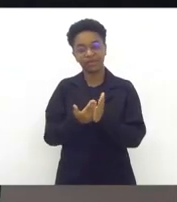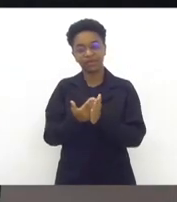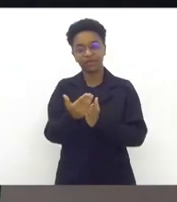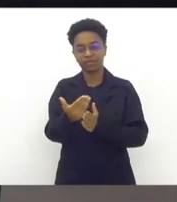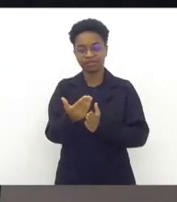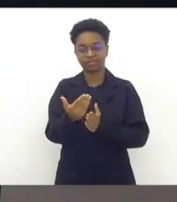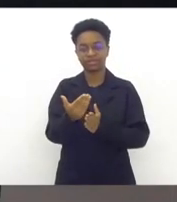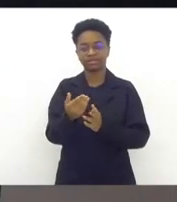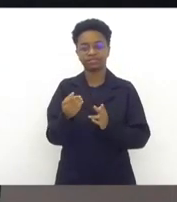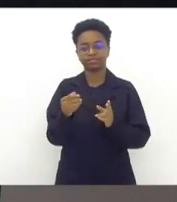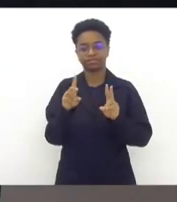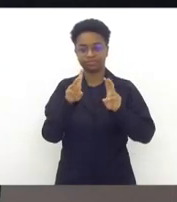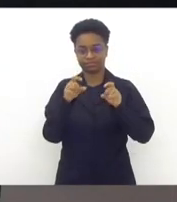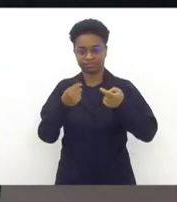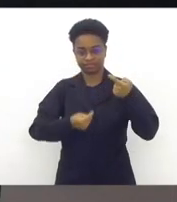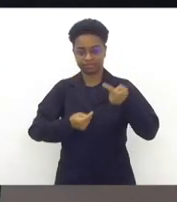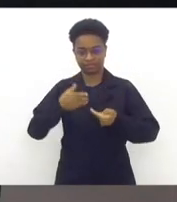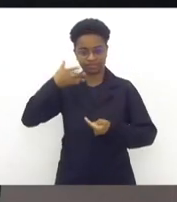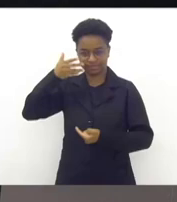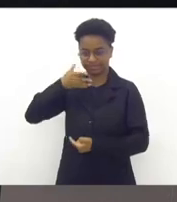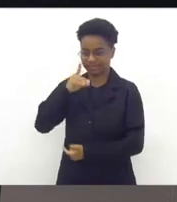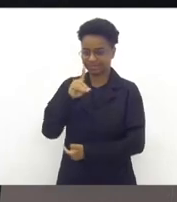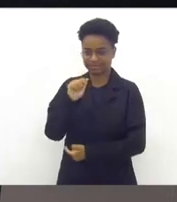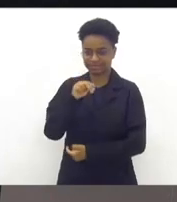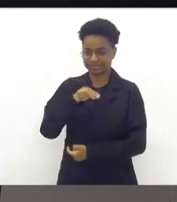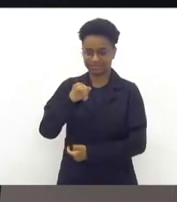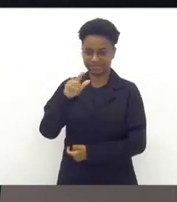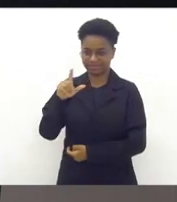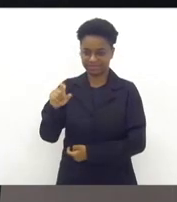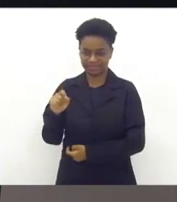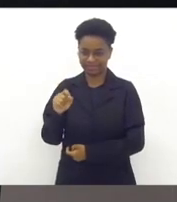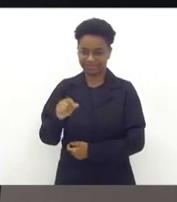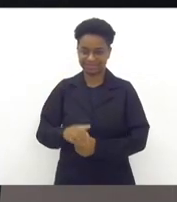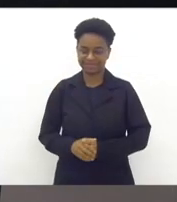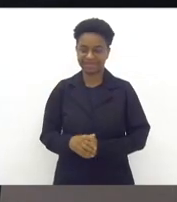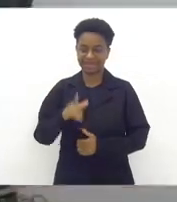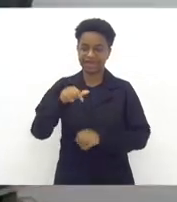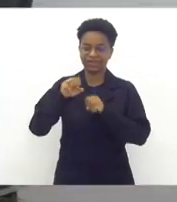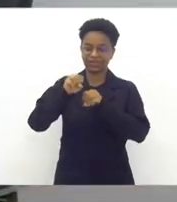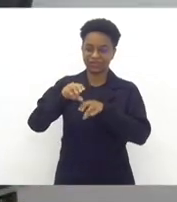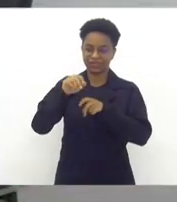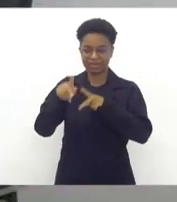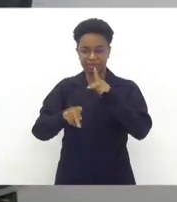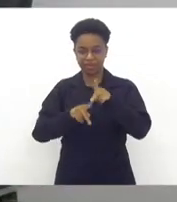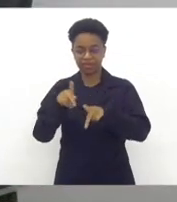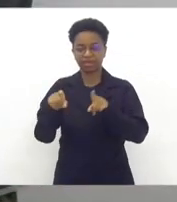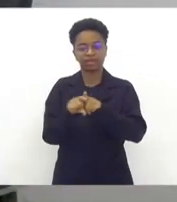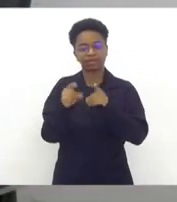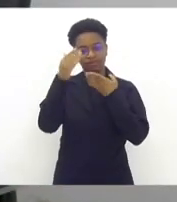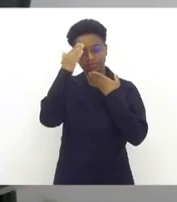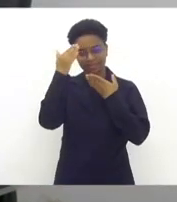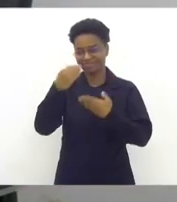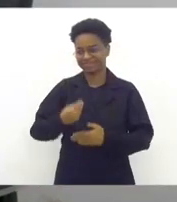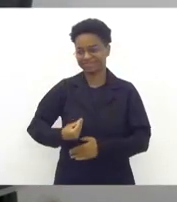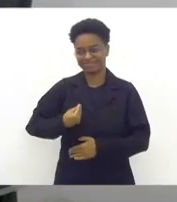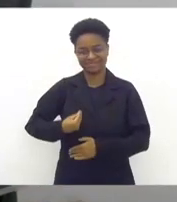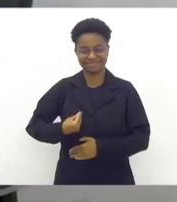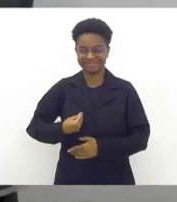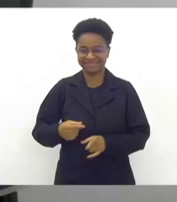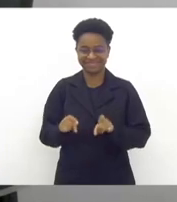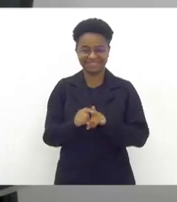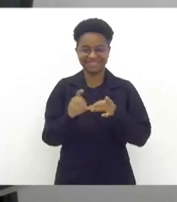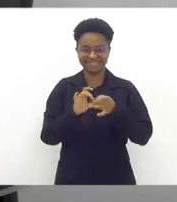com a oitiva do senhor Danilo Félix Vicente de Oliveira, que é educador popular, agradecer a sua presença e